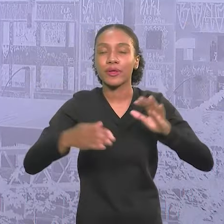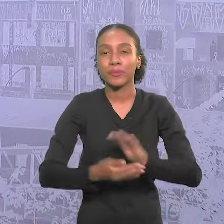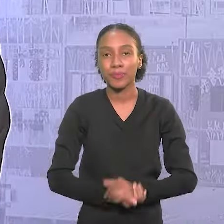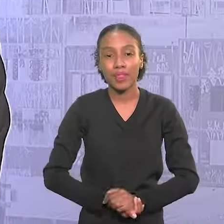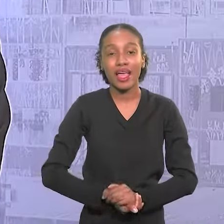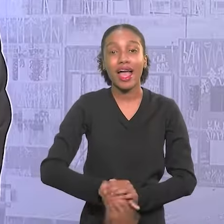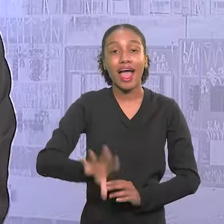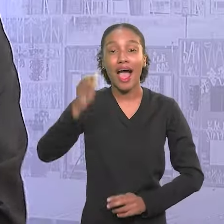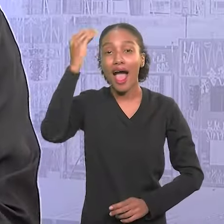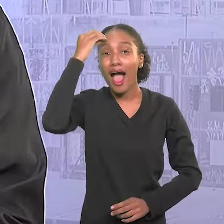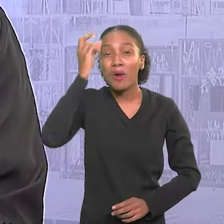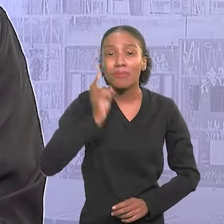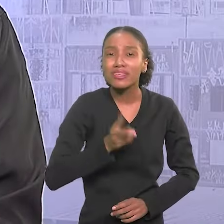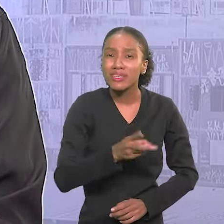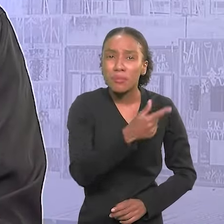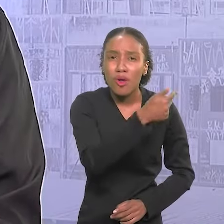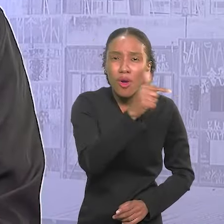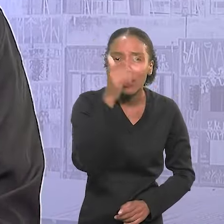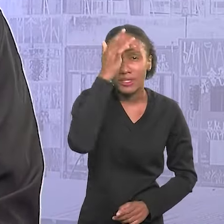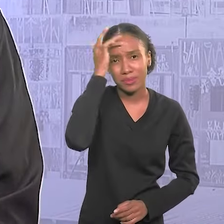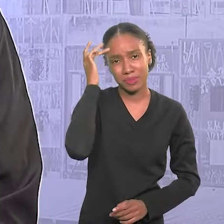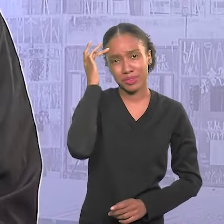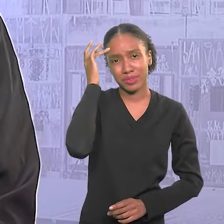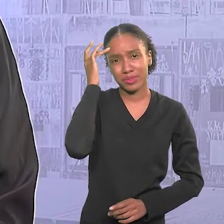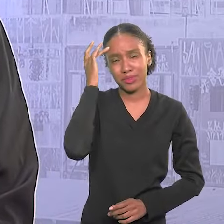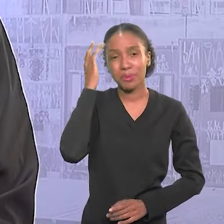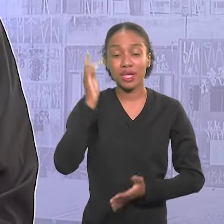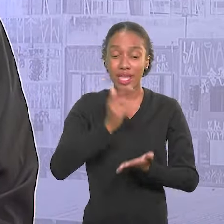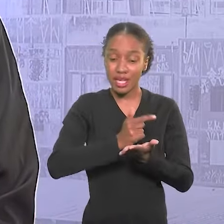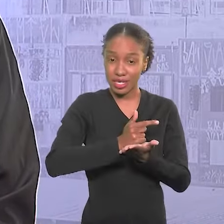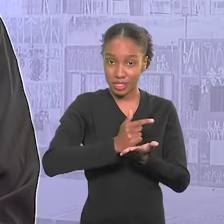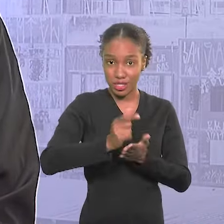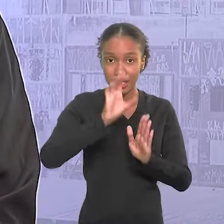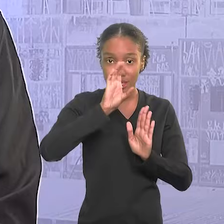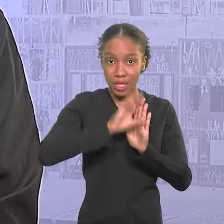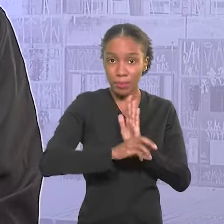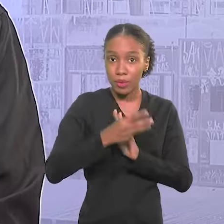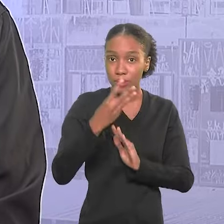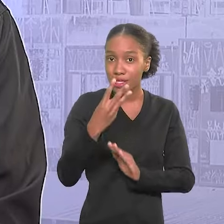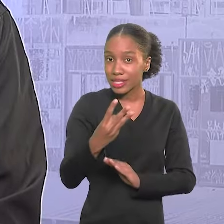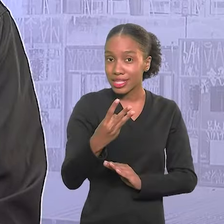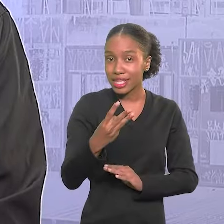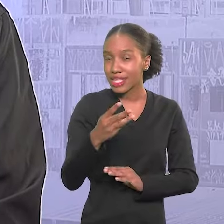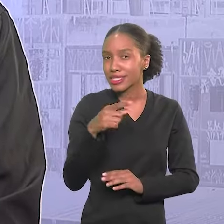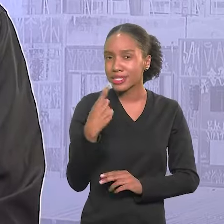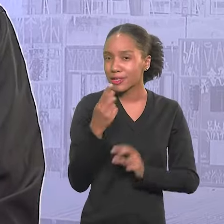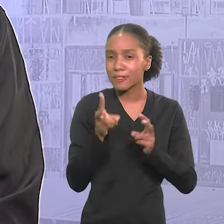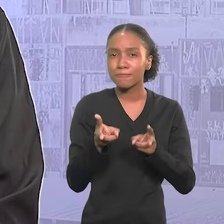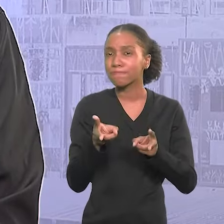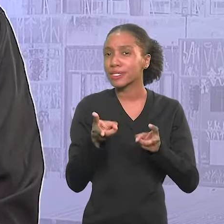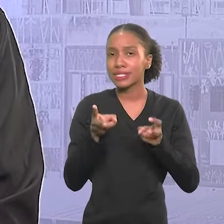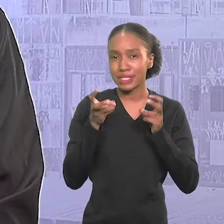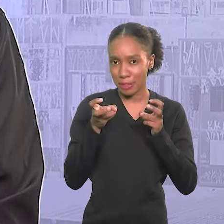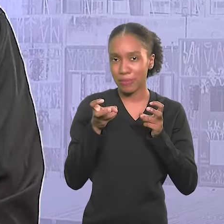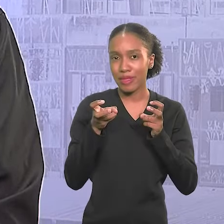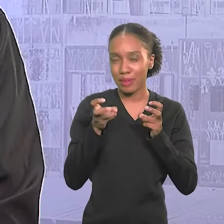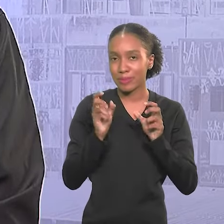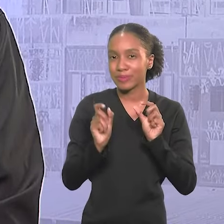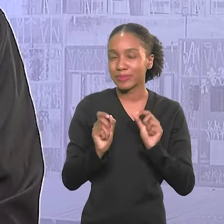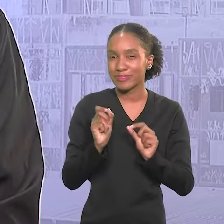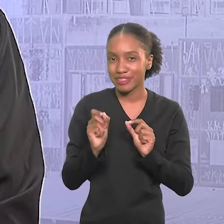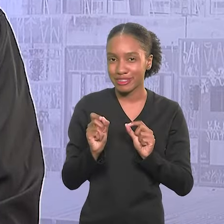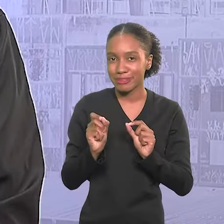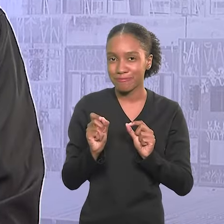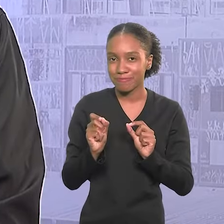outro e no texto da queda de Gênesis Capítulo 3 nós vemos essa tendência